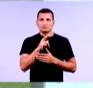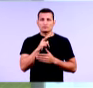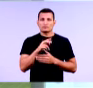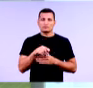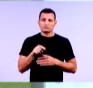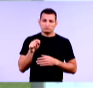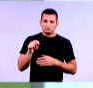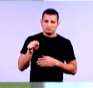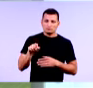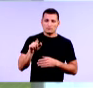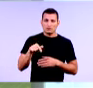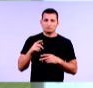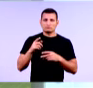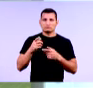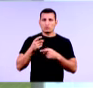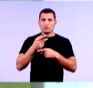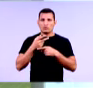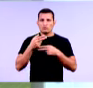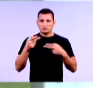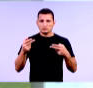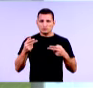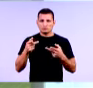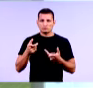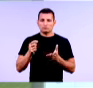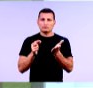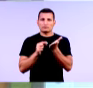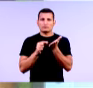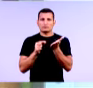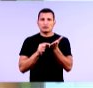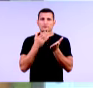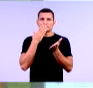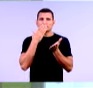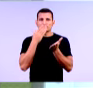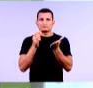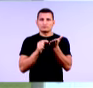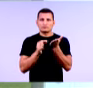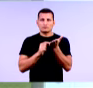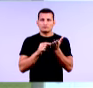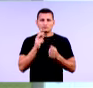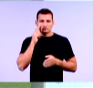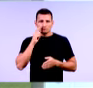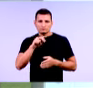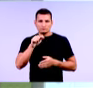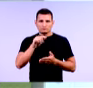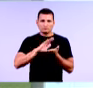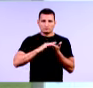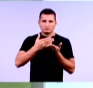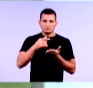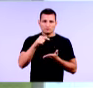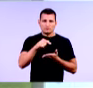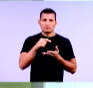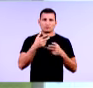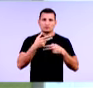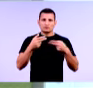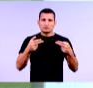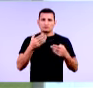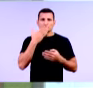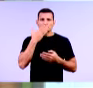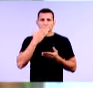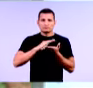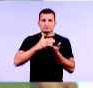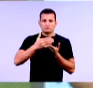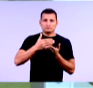um objeto do tipo pendrive. Se eu olhar esse notebook, esse é um objeto do tipo